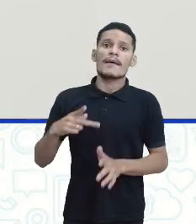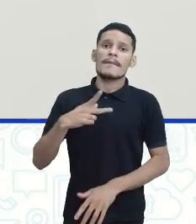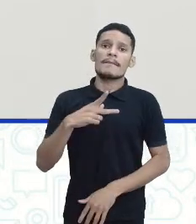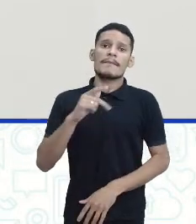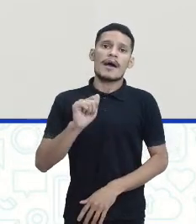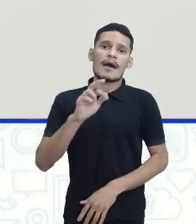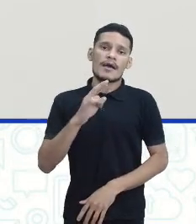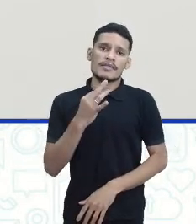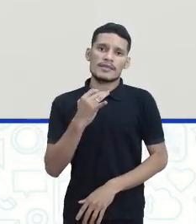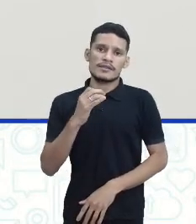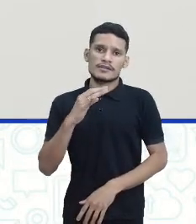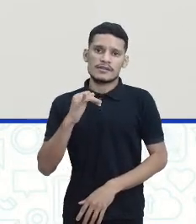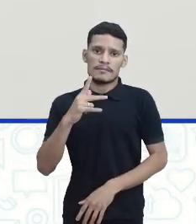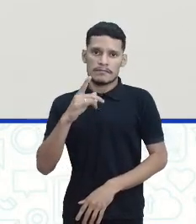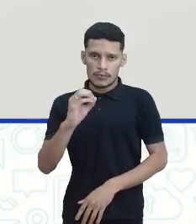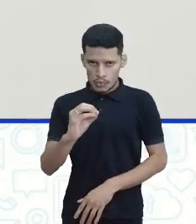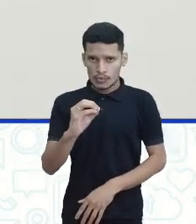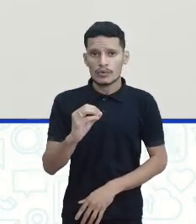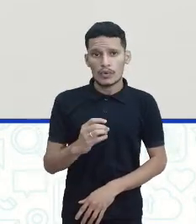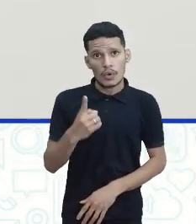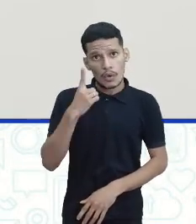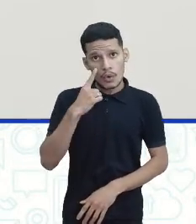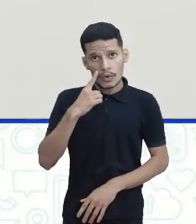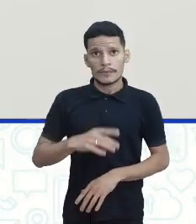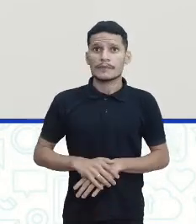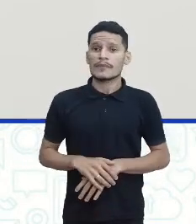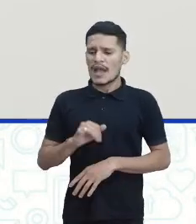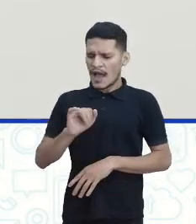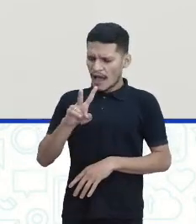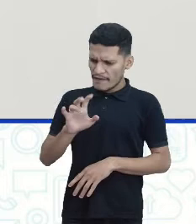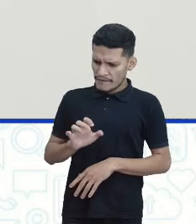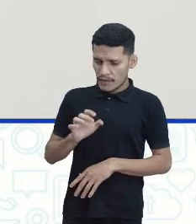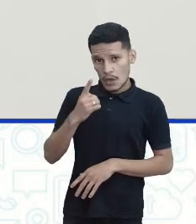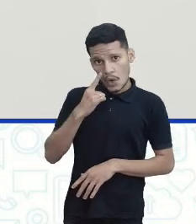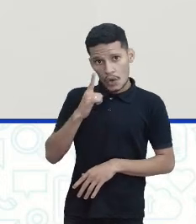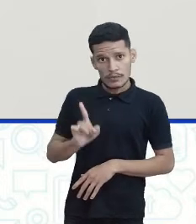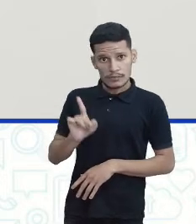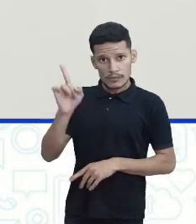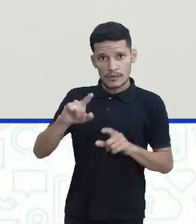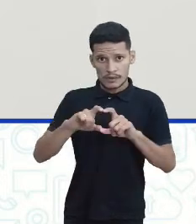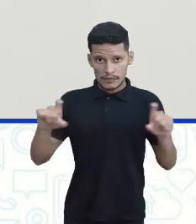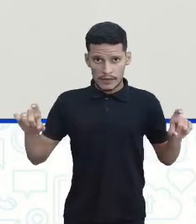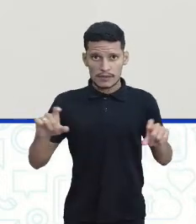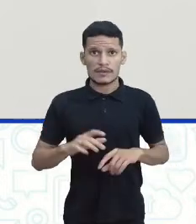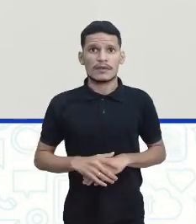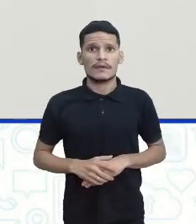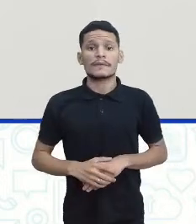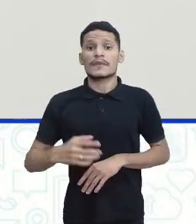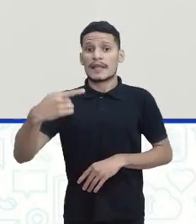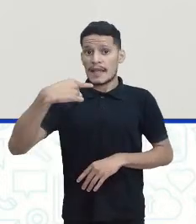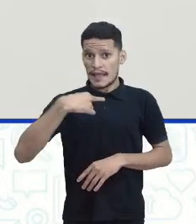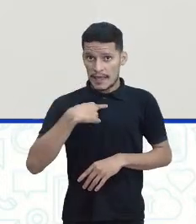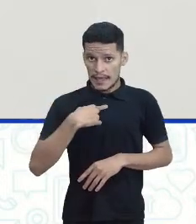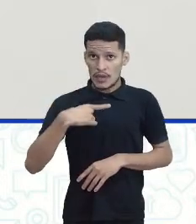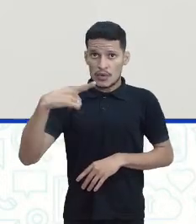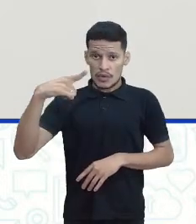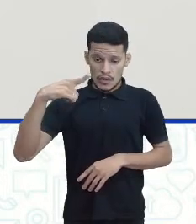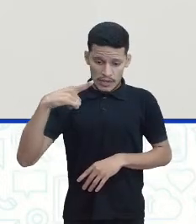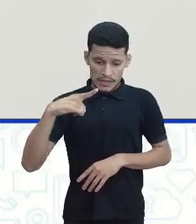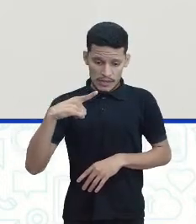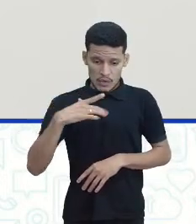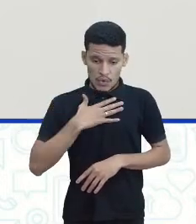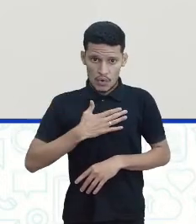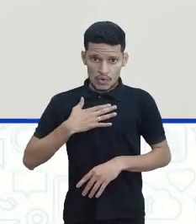edo, ido. Como que diz o seguinte, ó. I've liked you since I met you. Ou seja, eu tenho gostado